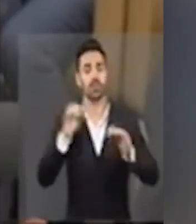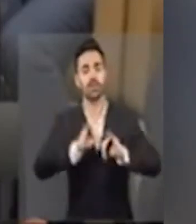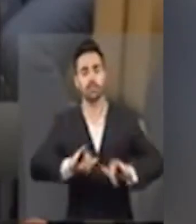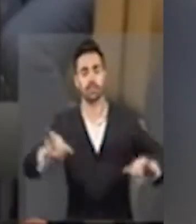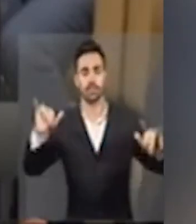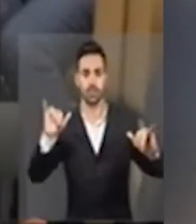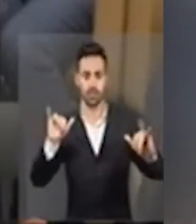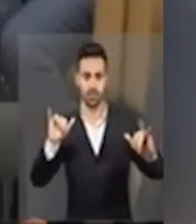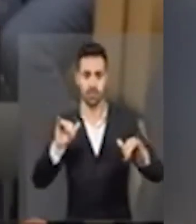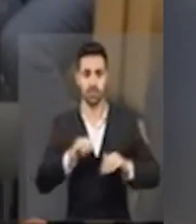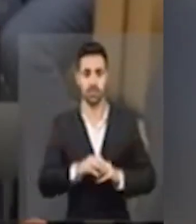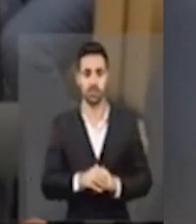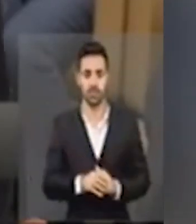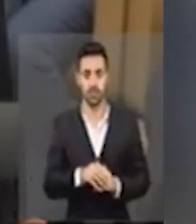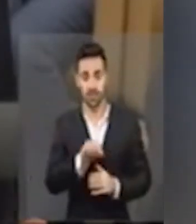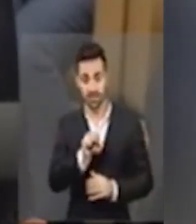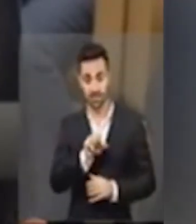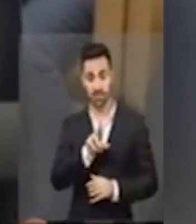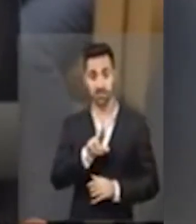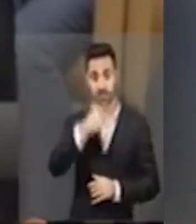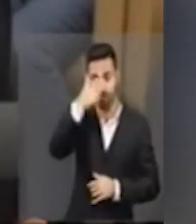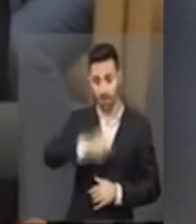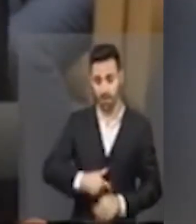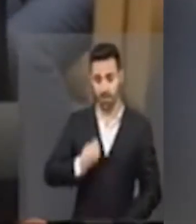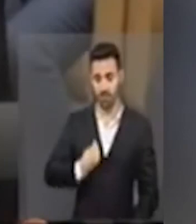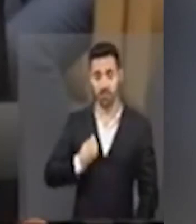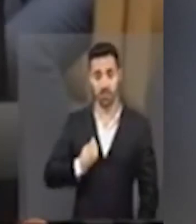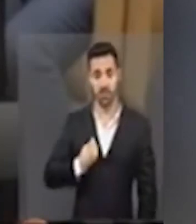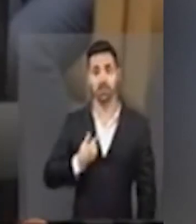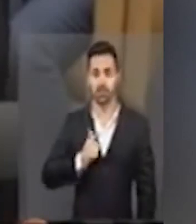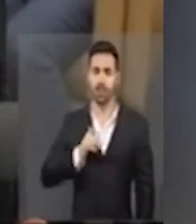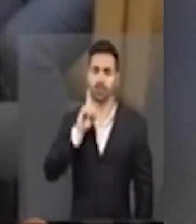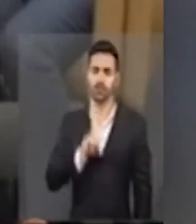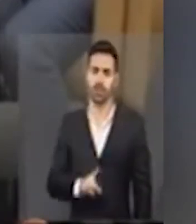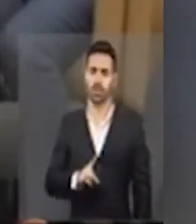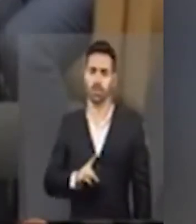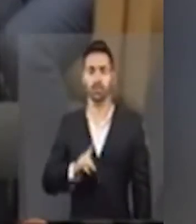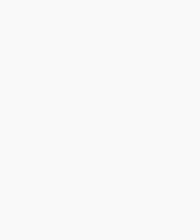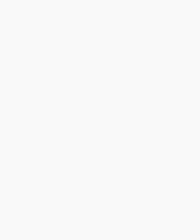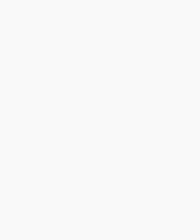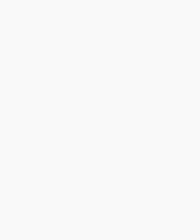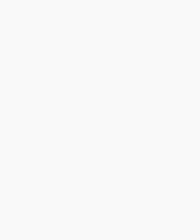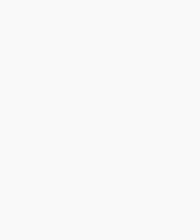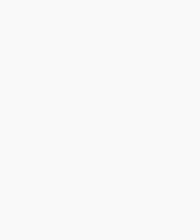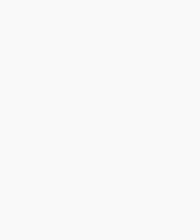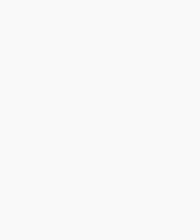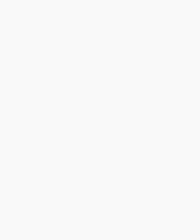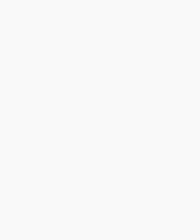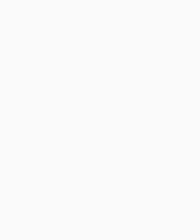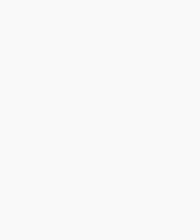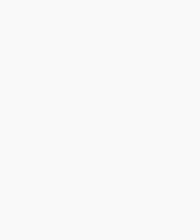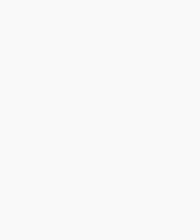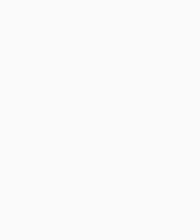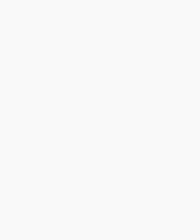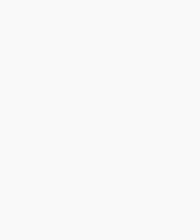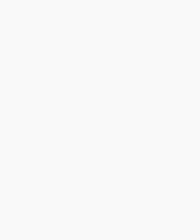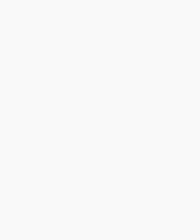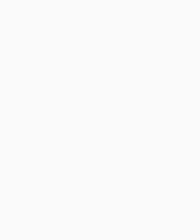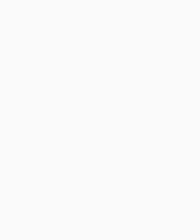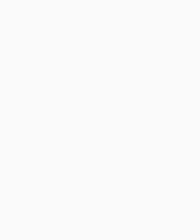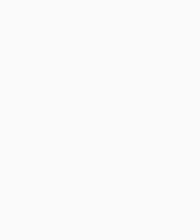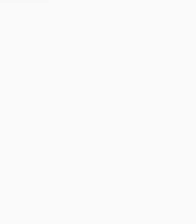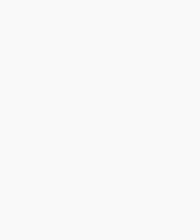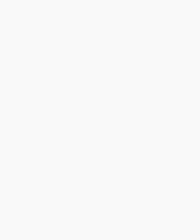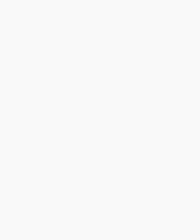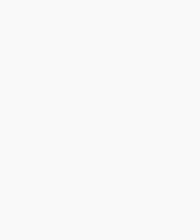mensagem ser existir existir e ter direitos e ter direitos e exigir respeito disso e